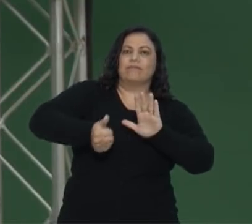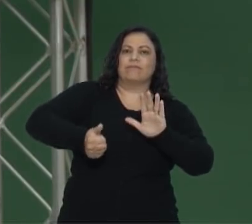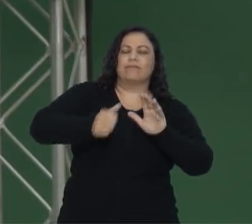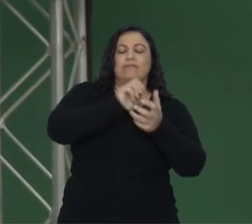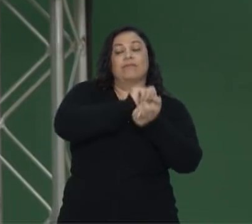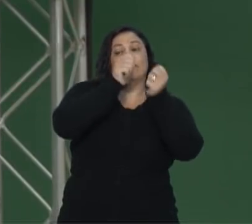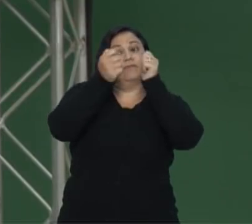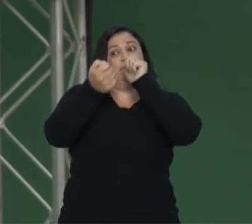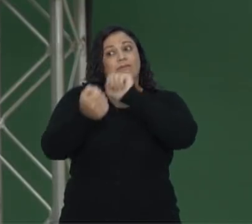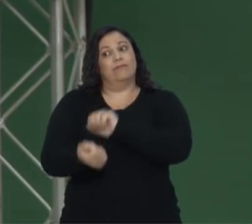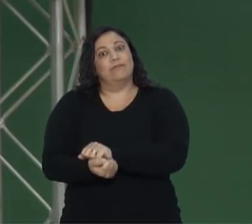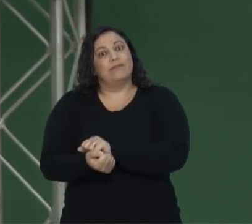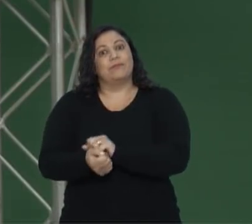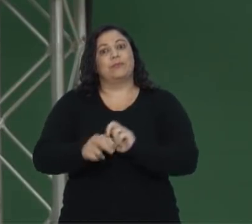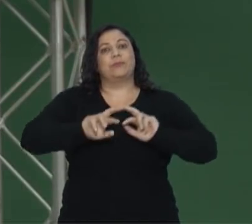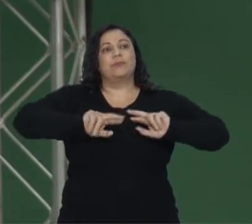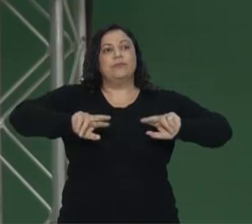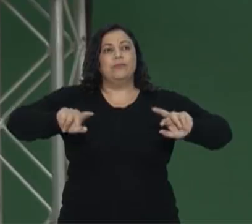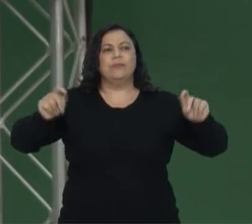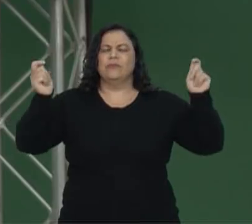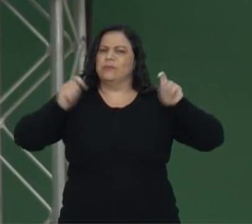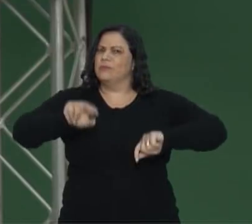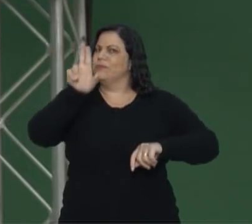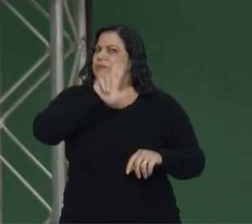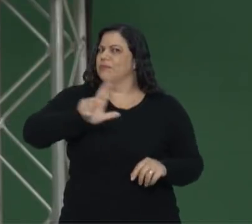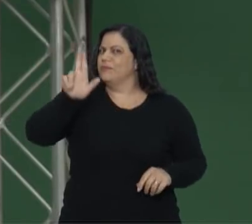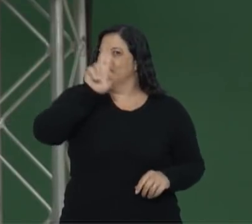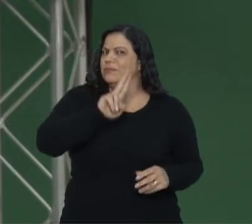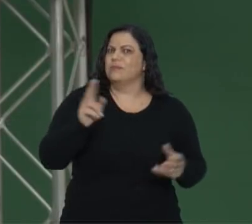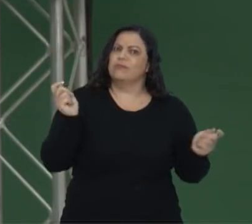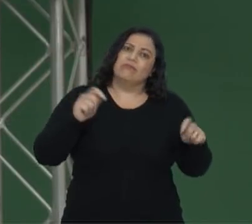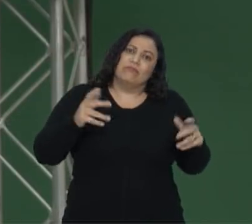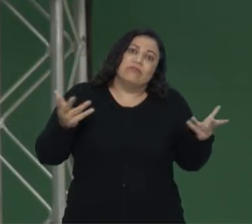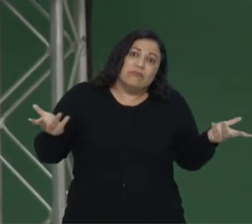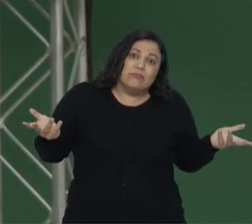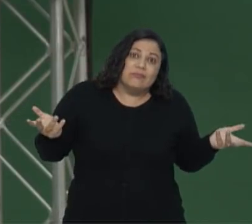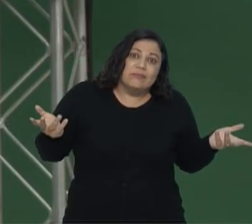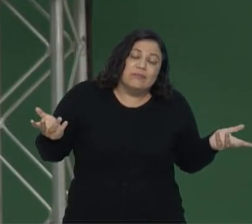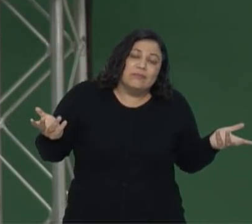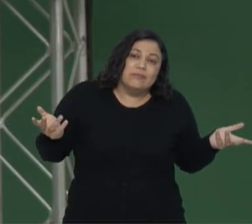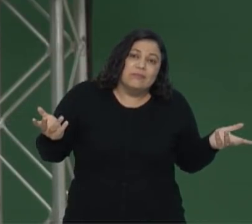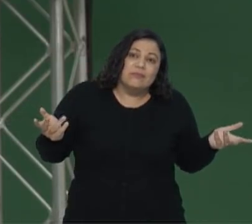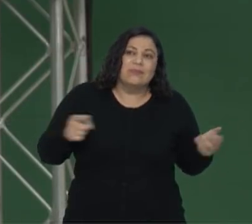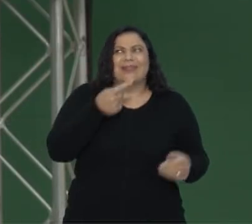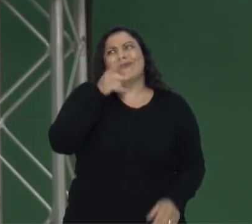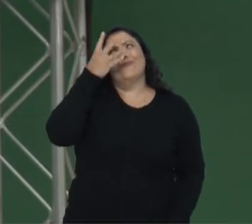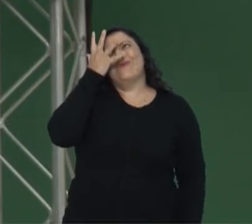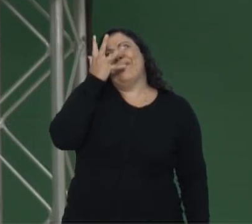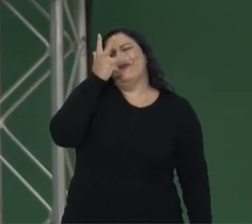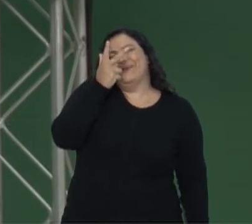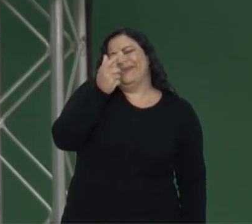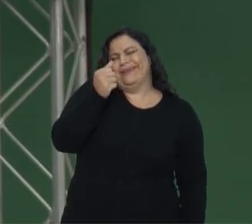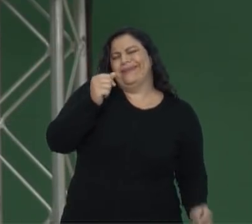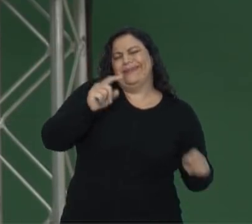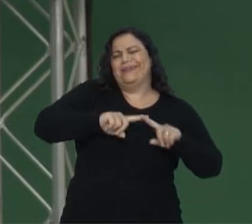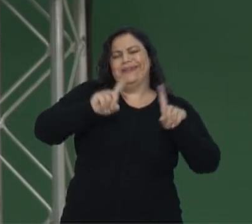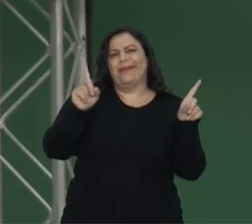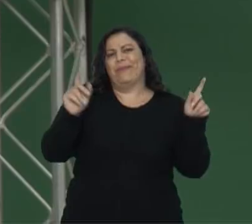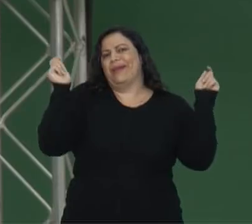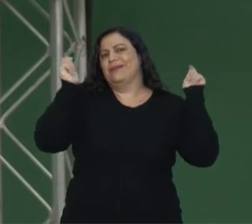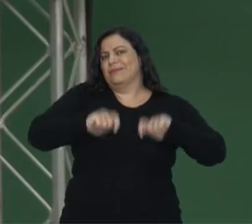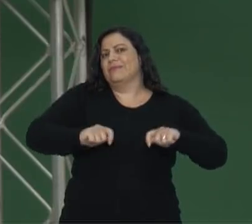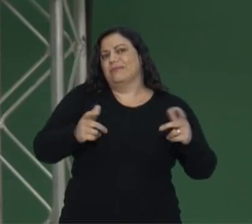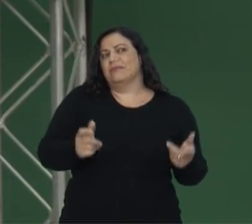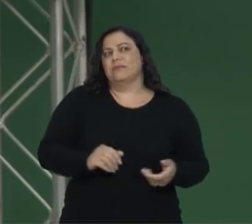determinado espaço que ele se encontrava, e eu posso usar essa pepita desse jeito. Não é muito bonita aparentemente, mas